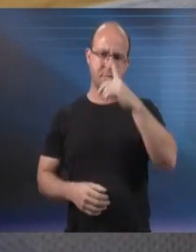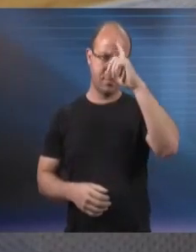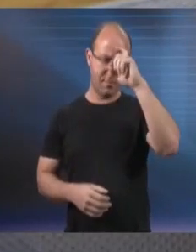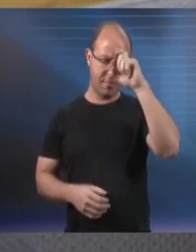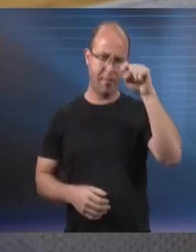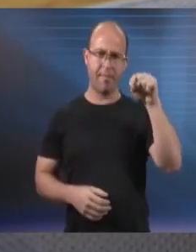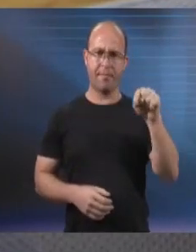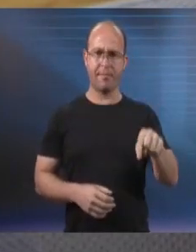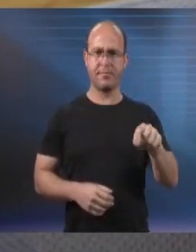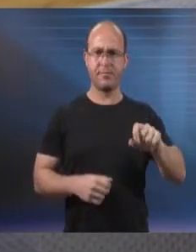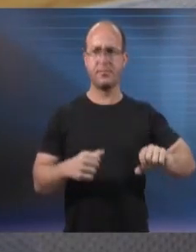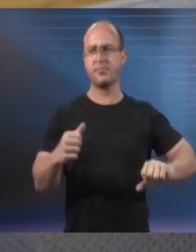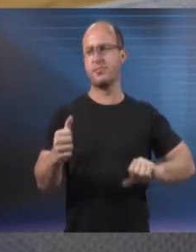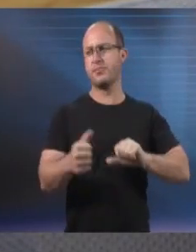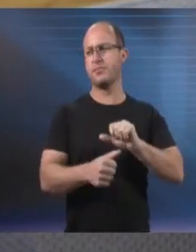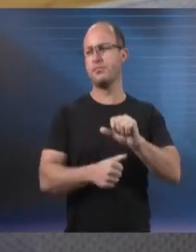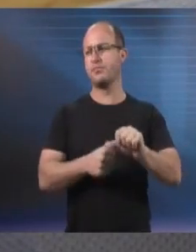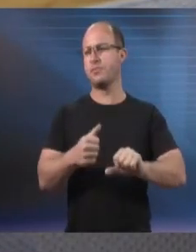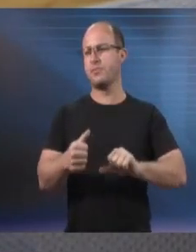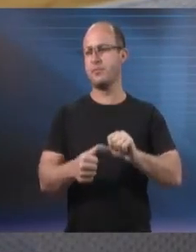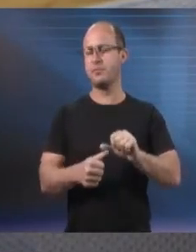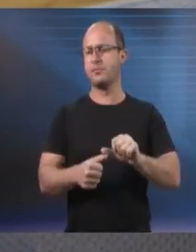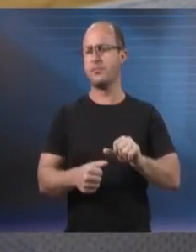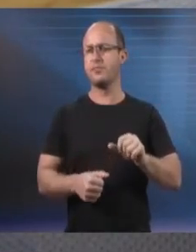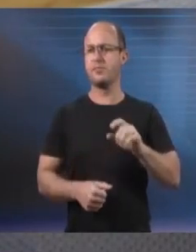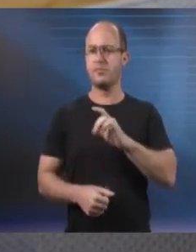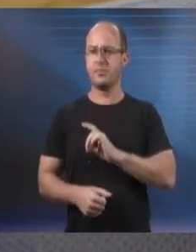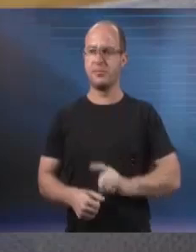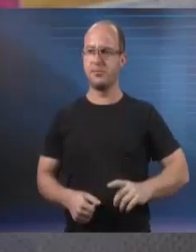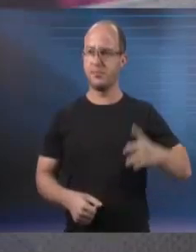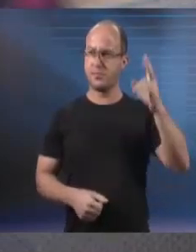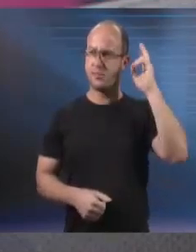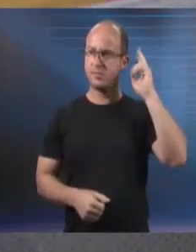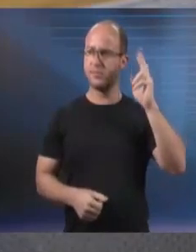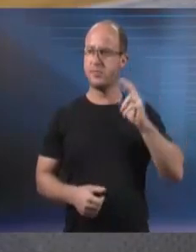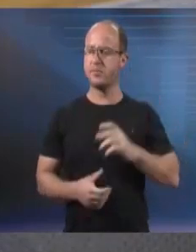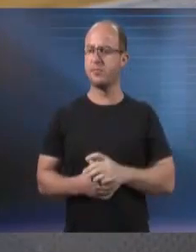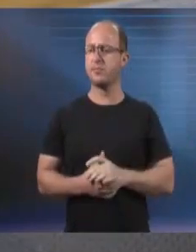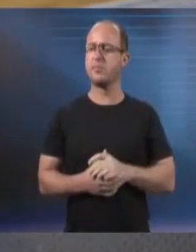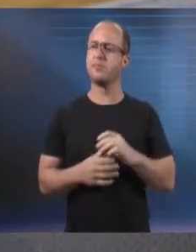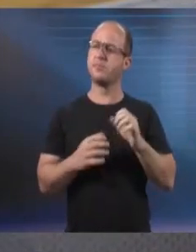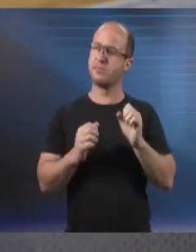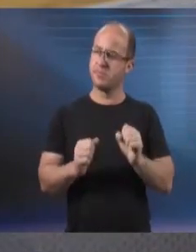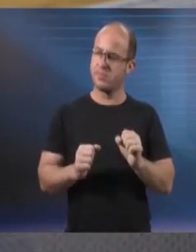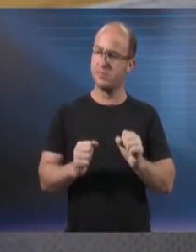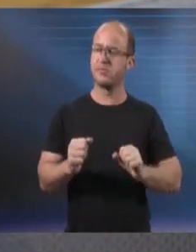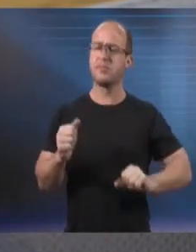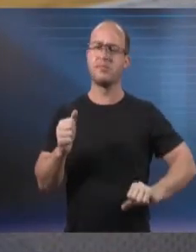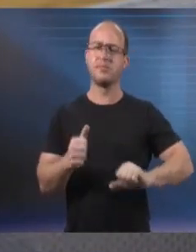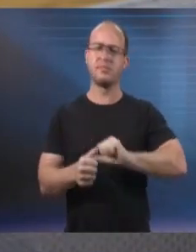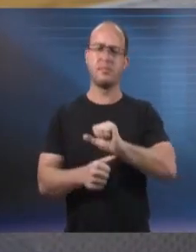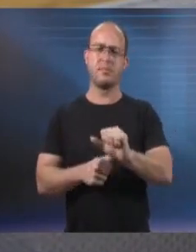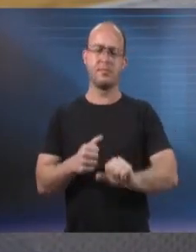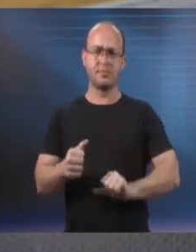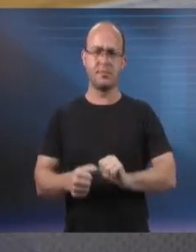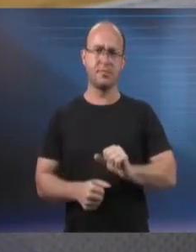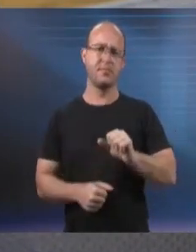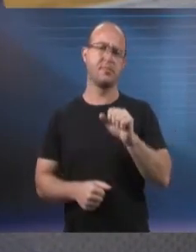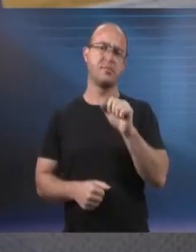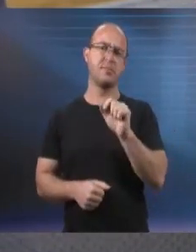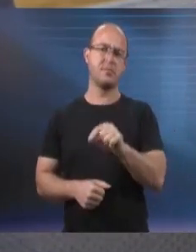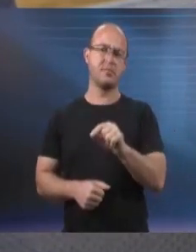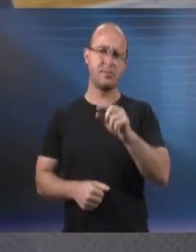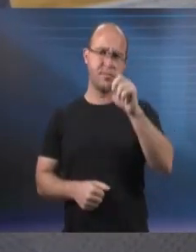Telesila Freitas de Caicó, deputado Vivaldo, deputado adjunto, possa ser transformado em